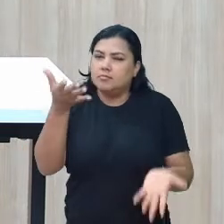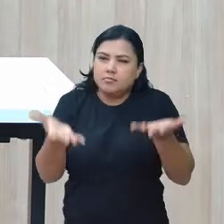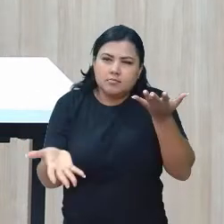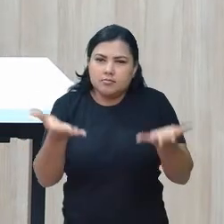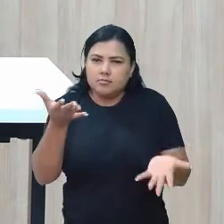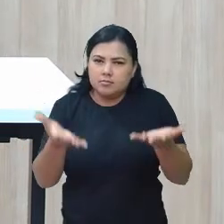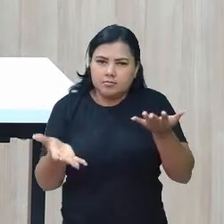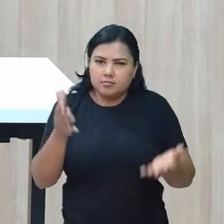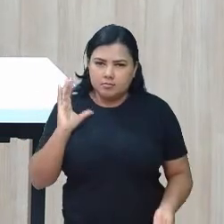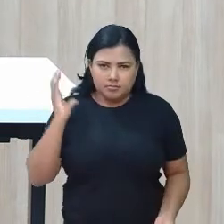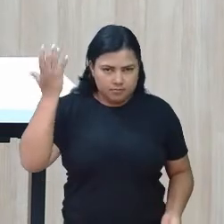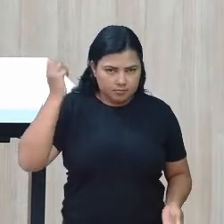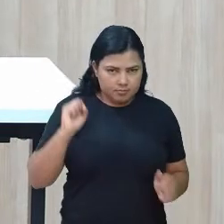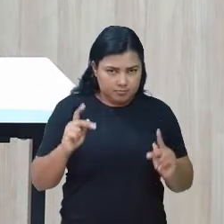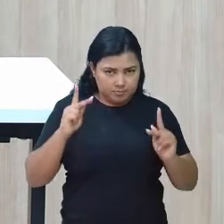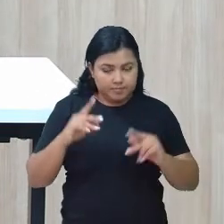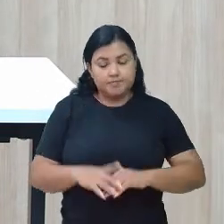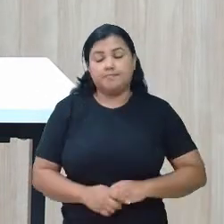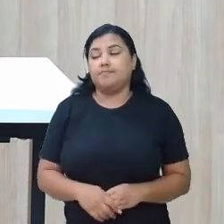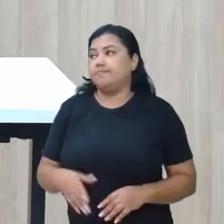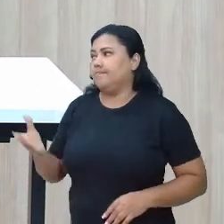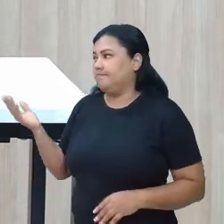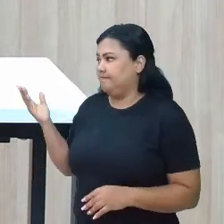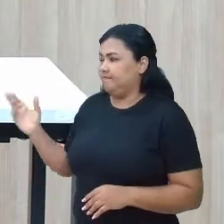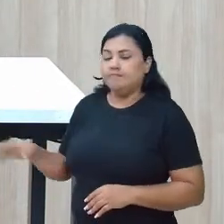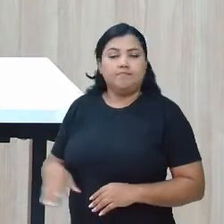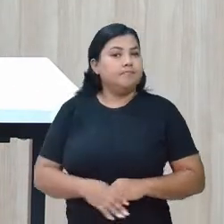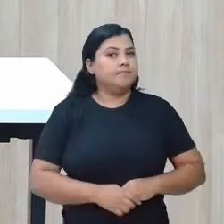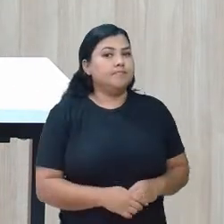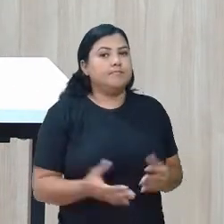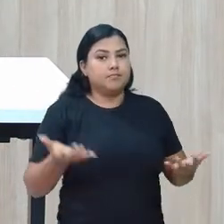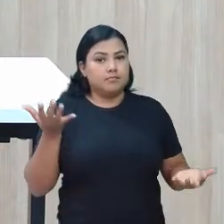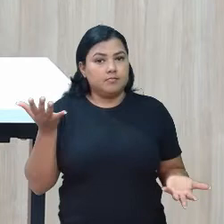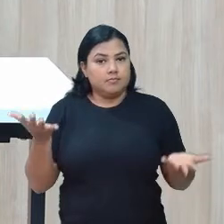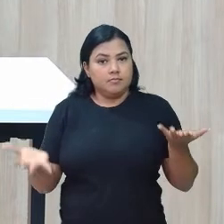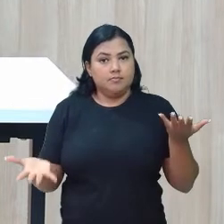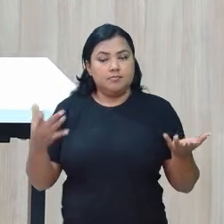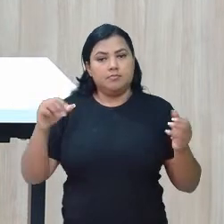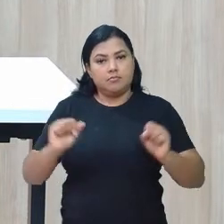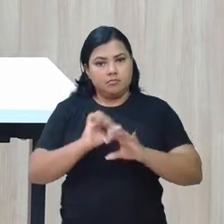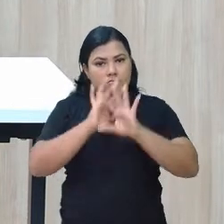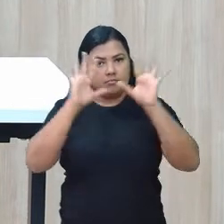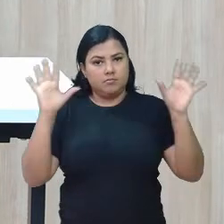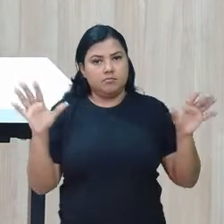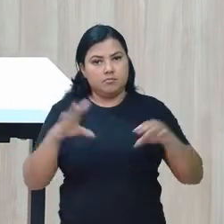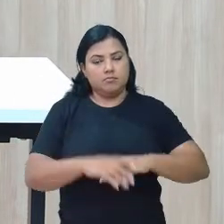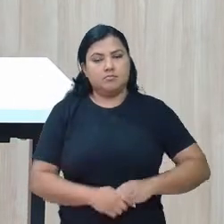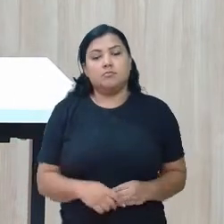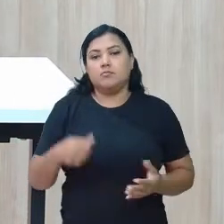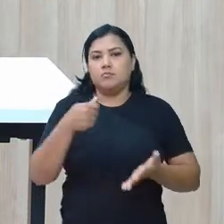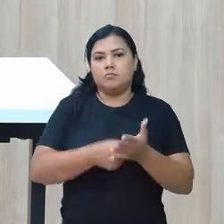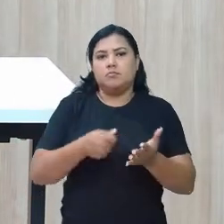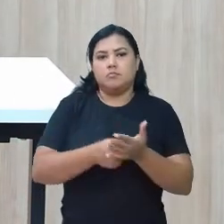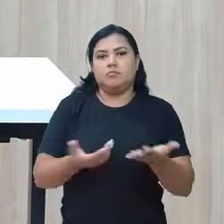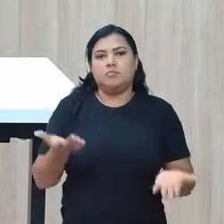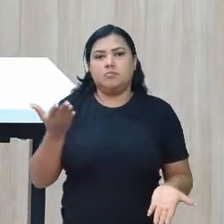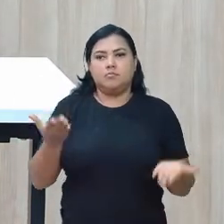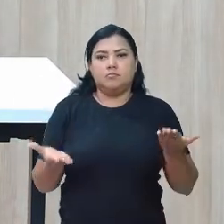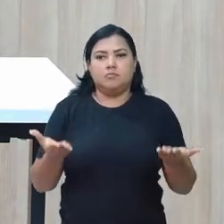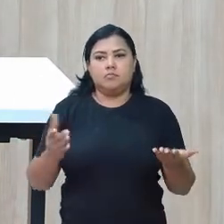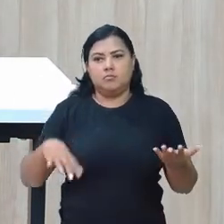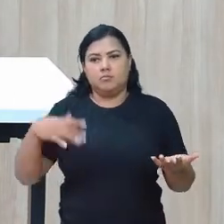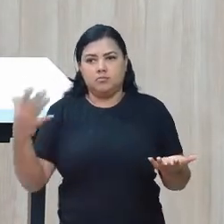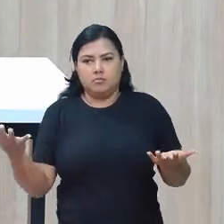equilíbrio entre duas coisas. No caso aí, a balança de dois pratos fica mais claro, né? Ou seja, eu tento equilibrar esses dois pratos, o que está